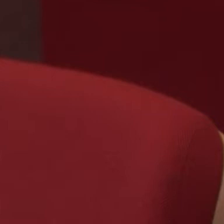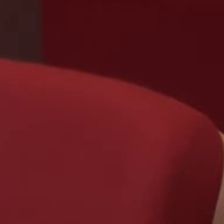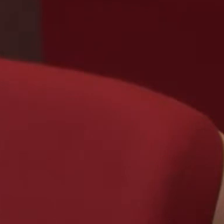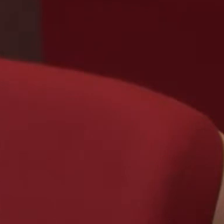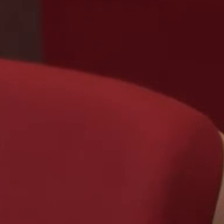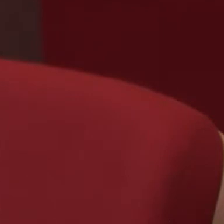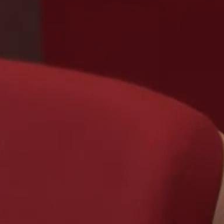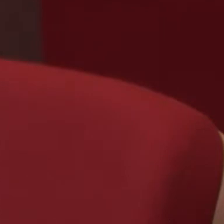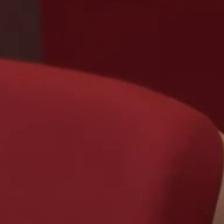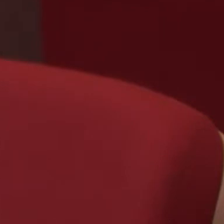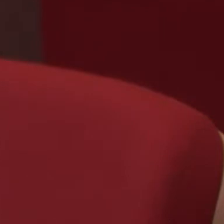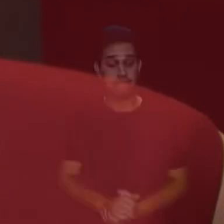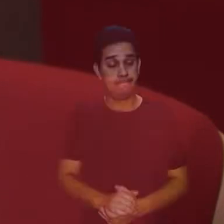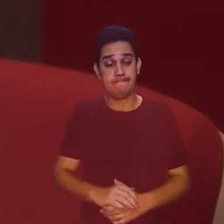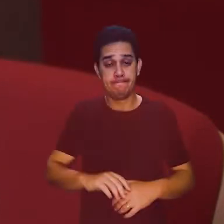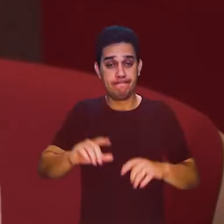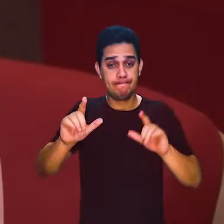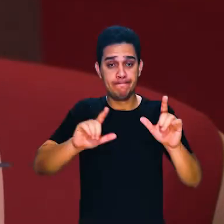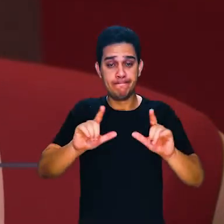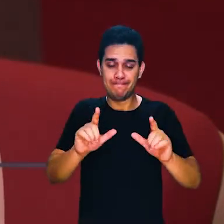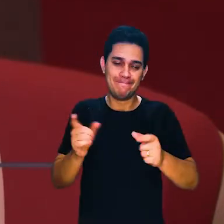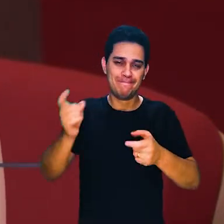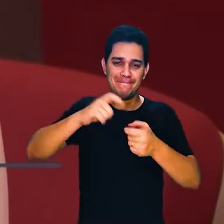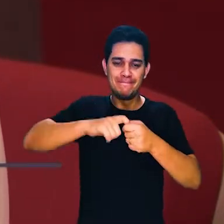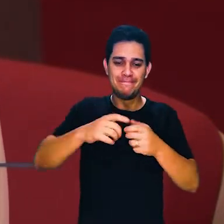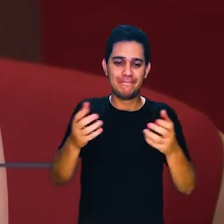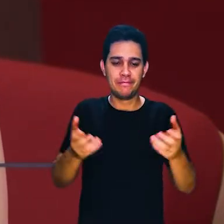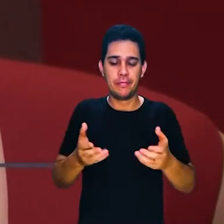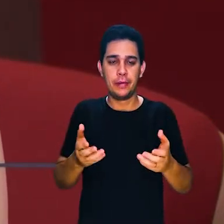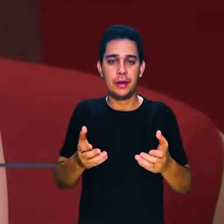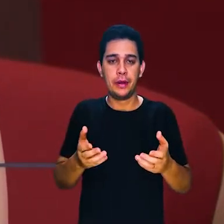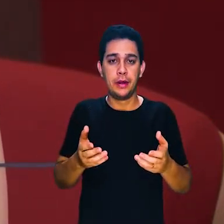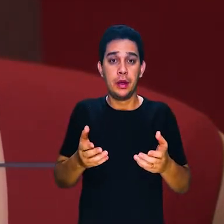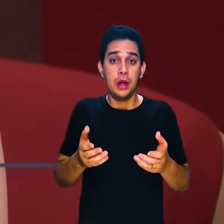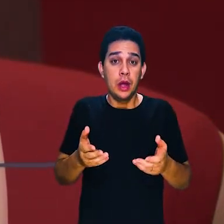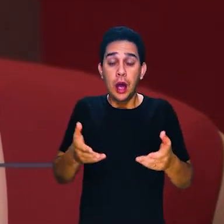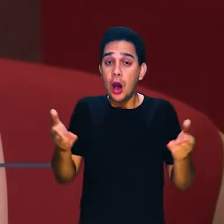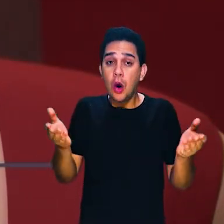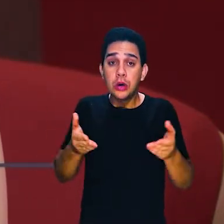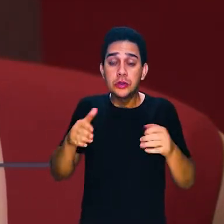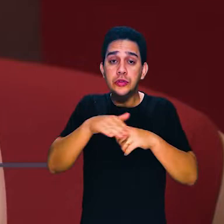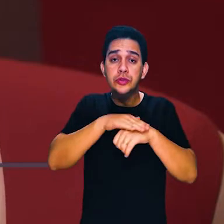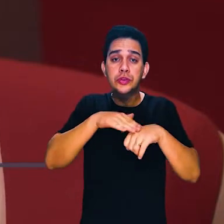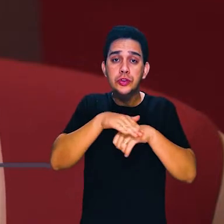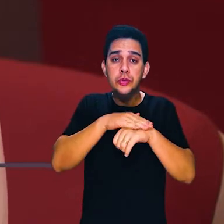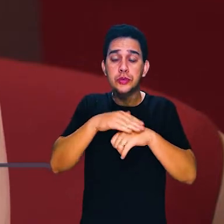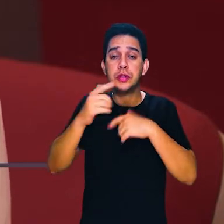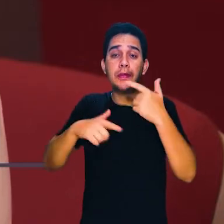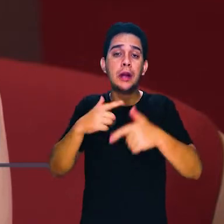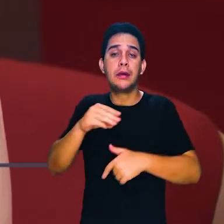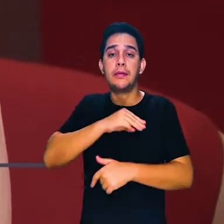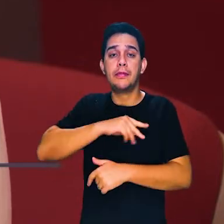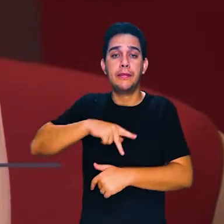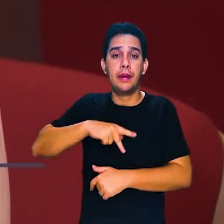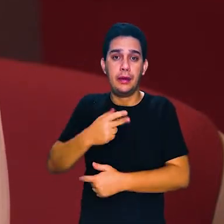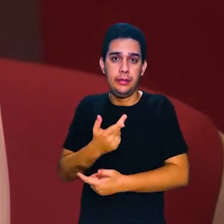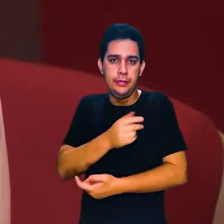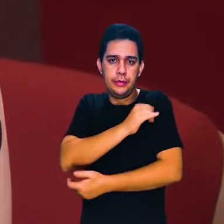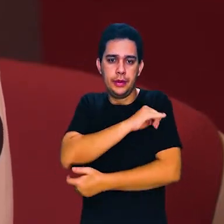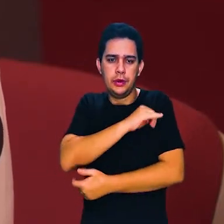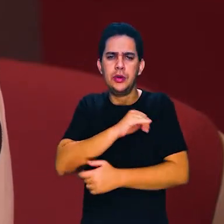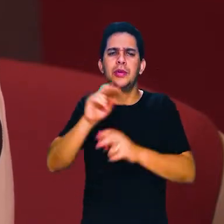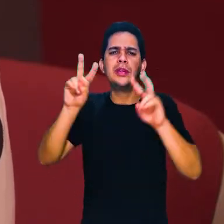MP Cidadão está de volta e hoje estamos conversando sobre a atuação do Ministério Público do Estado do Rio de Janeiro em matéria eleitoral. A